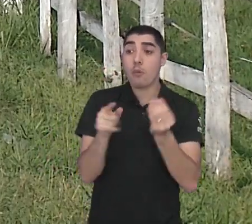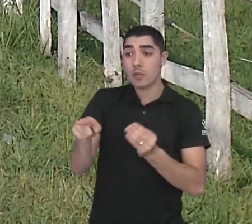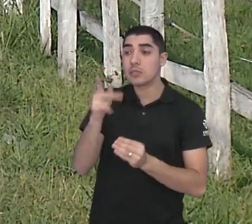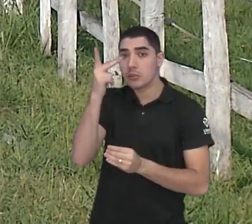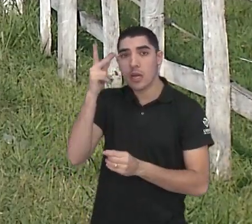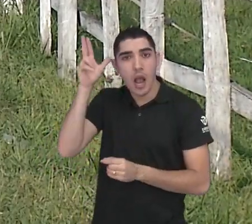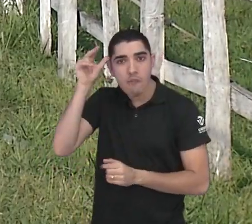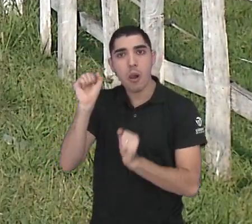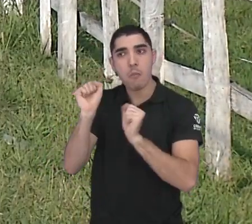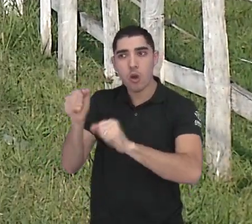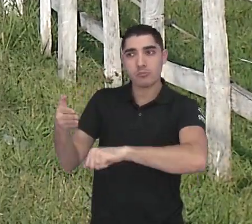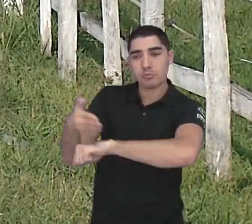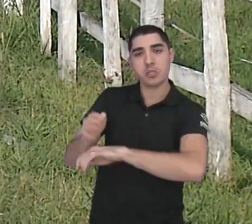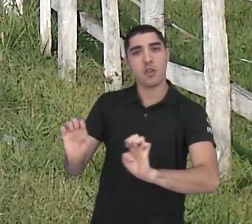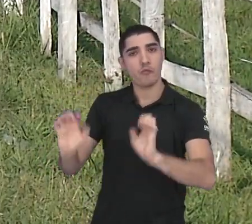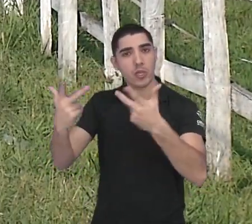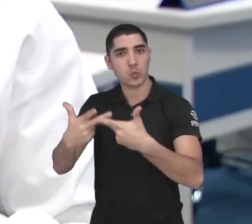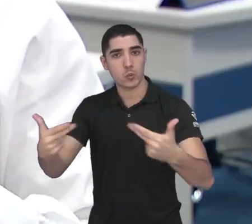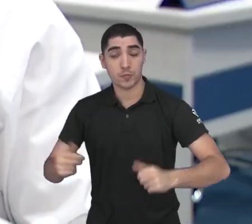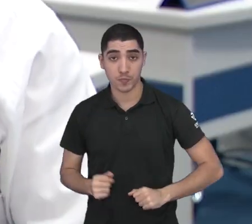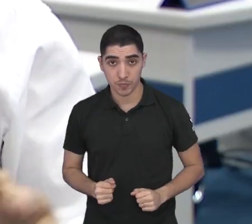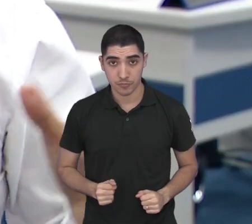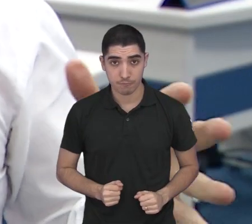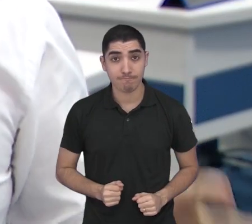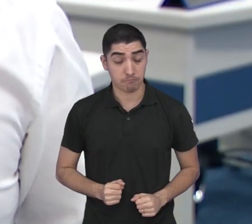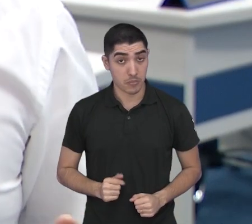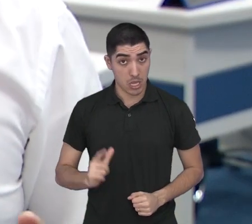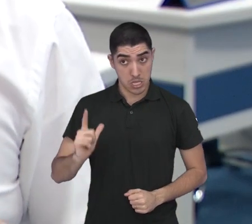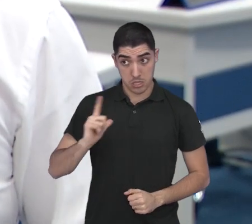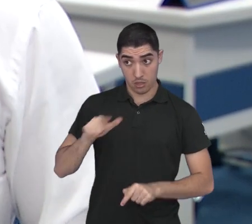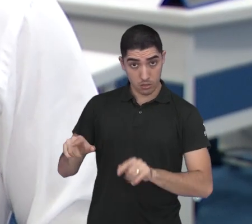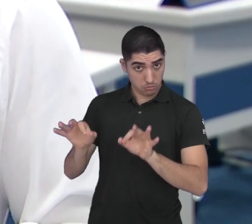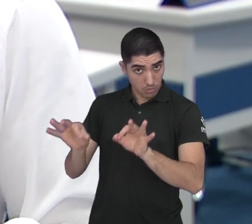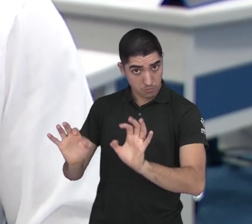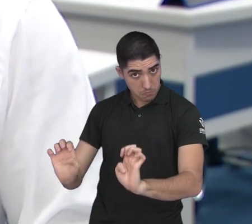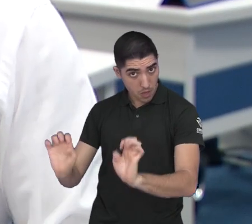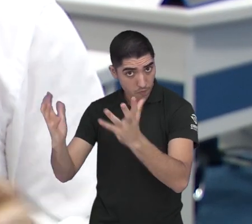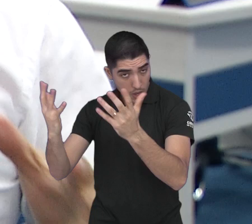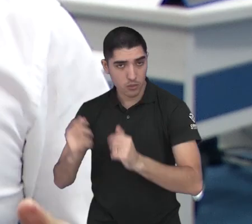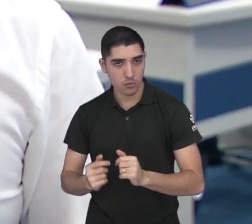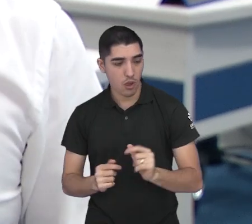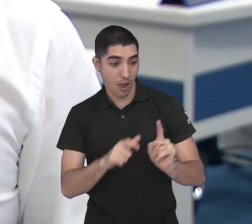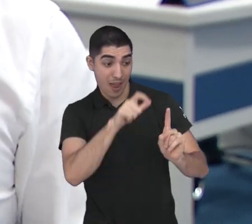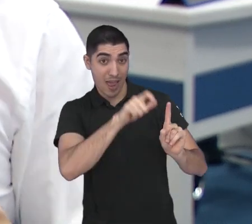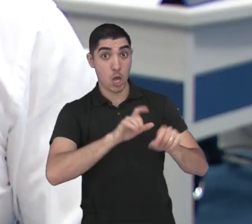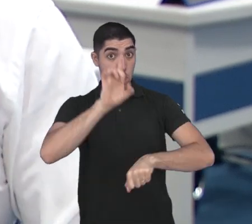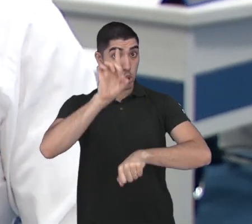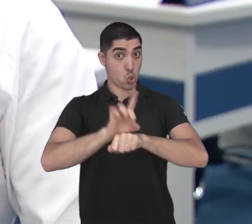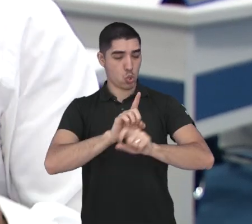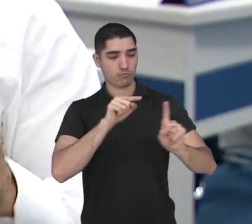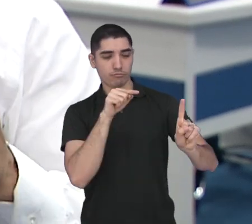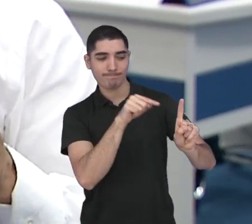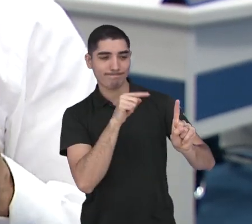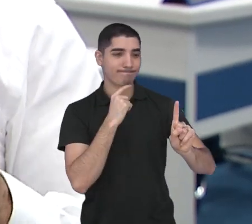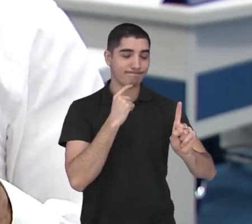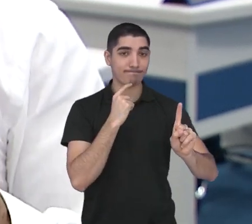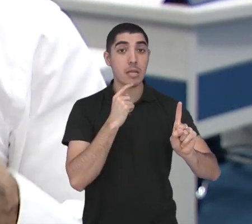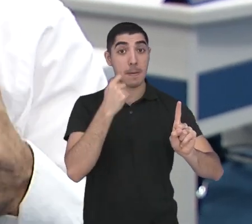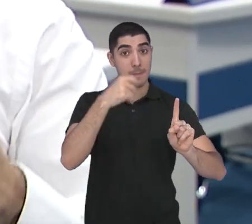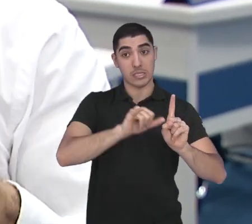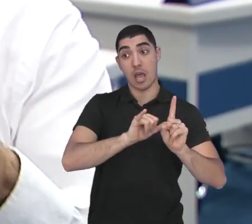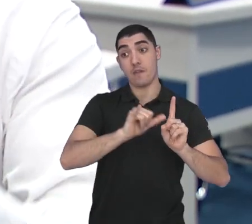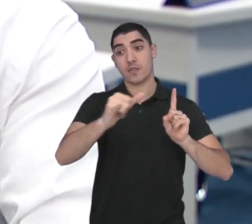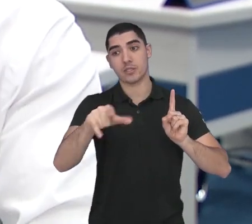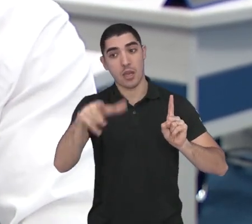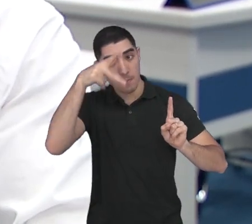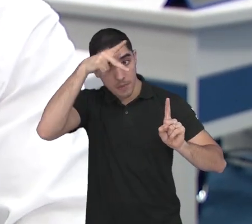a realização de eventos com equinos. Quando vai ter um evento, geralmente o responsável ele vai ter que ele